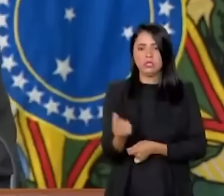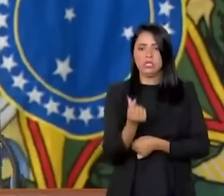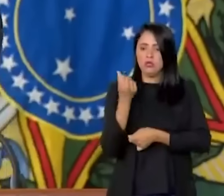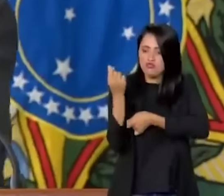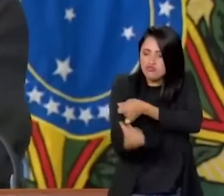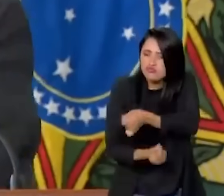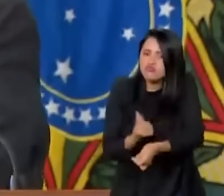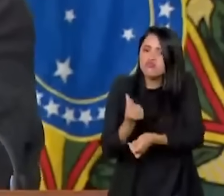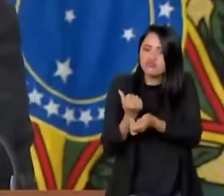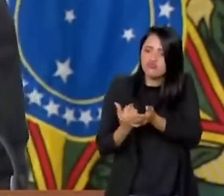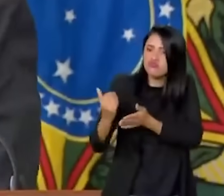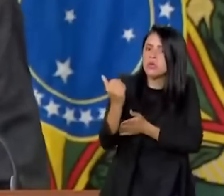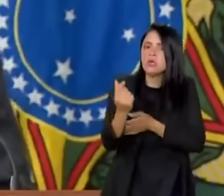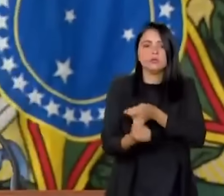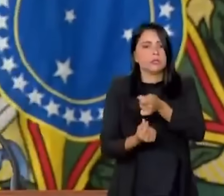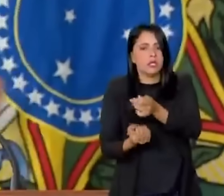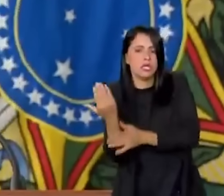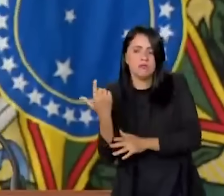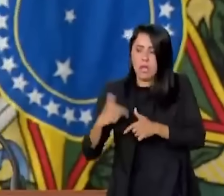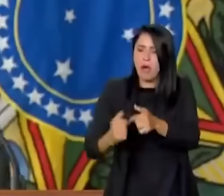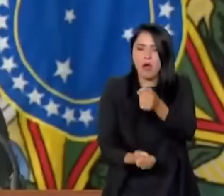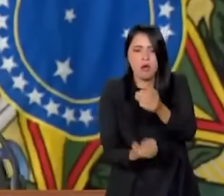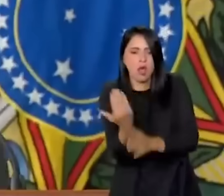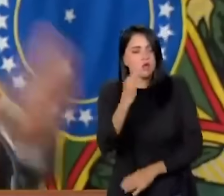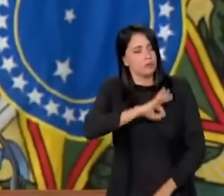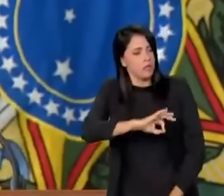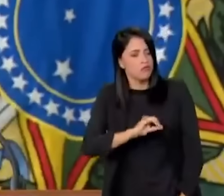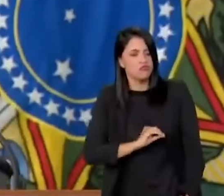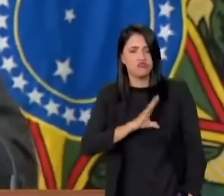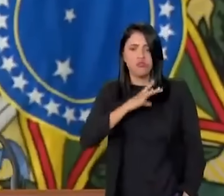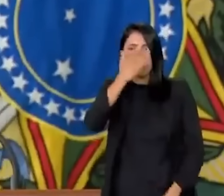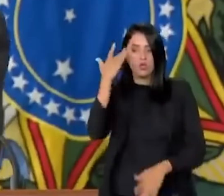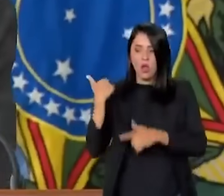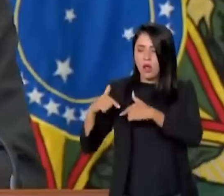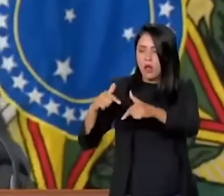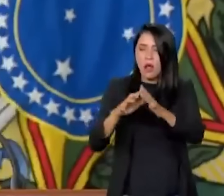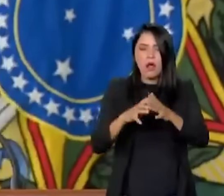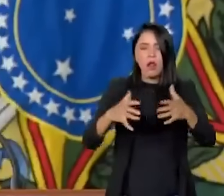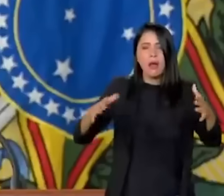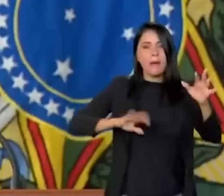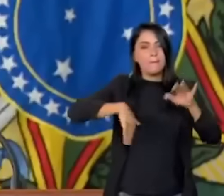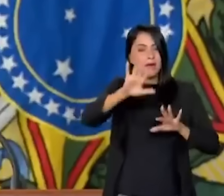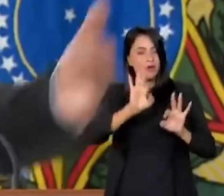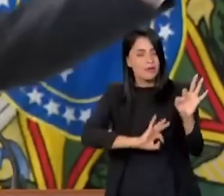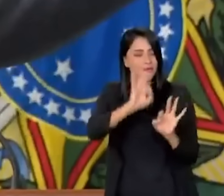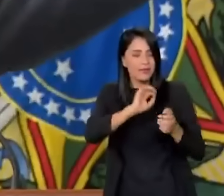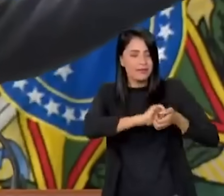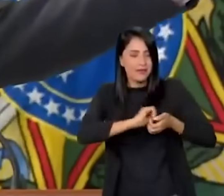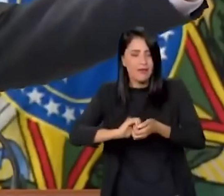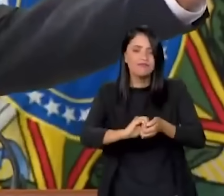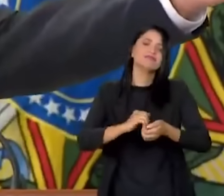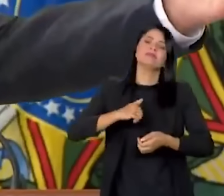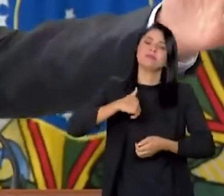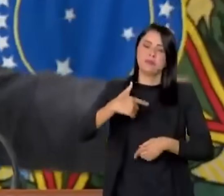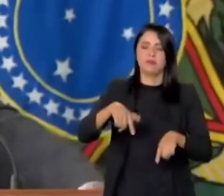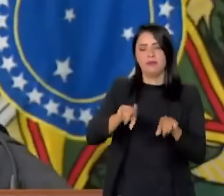girando, se esse dinheiro estiver gerando mais emprego, mais salário, mais gente trabalhando, mais organização na cooperativa e